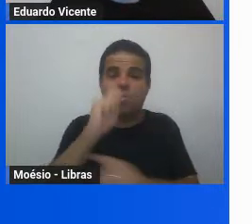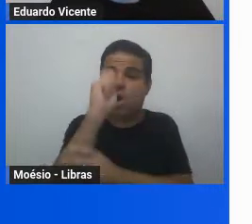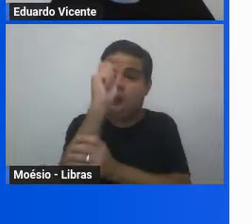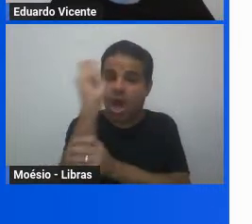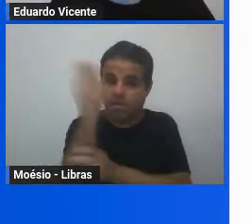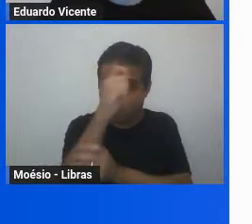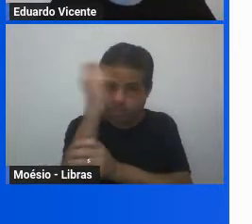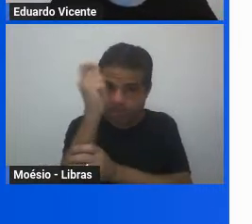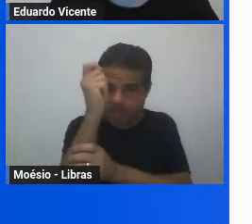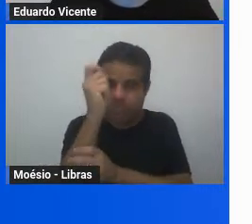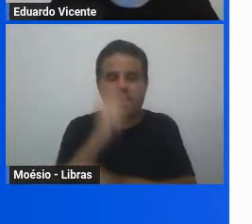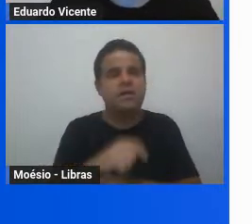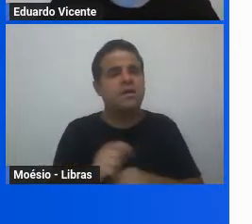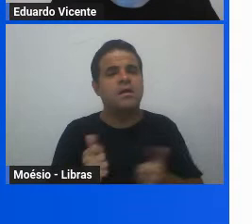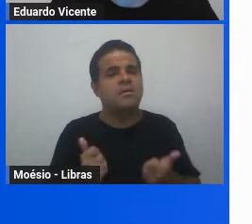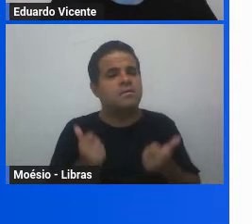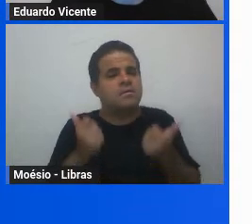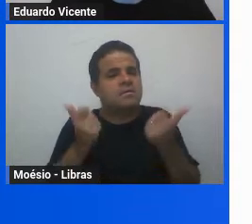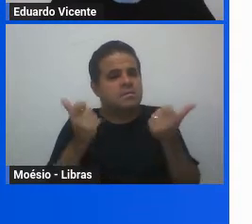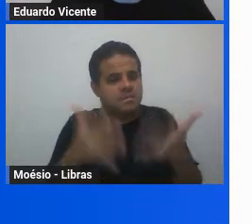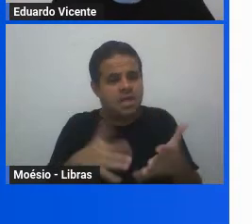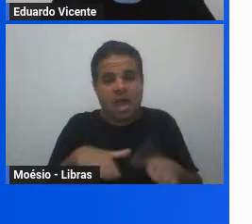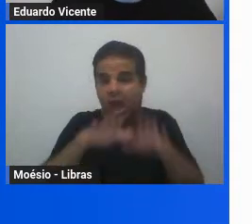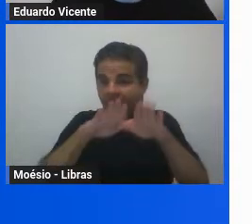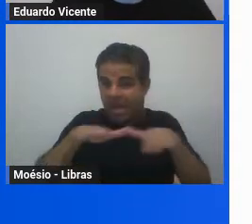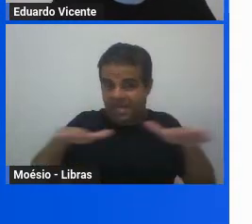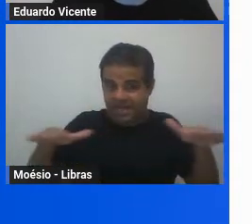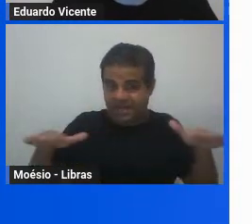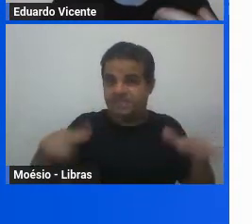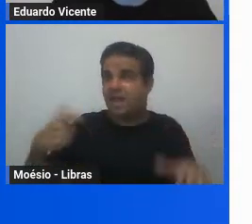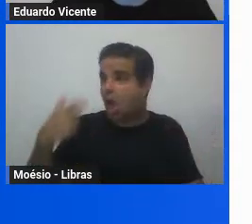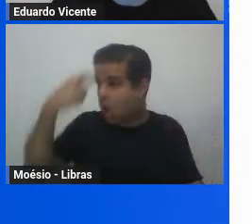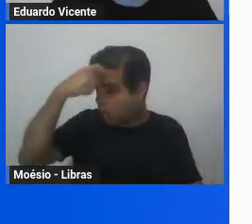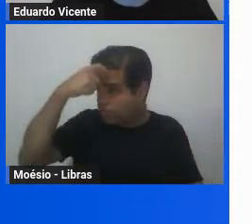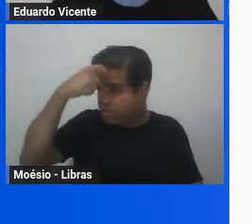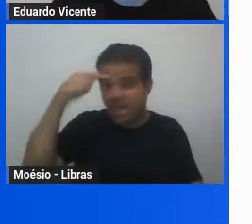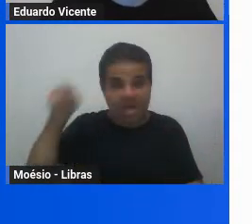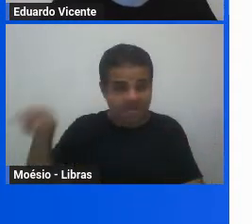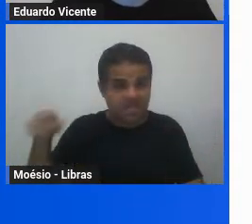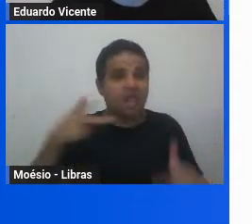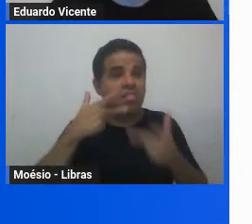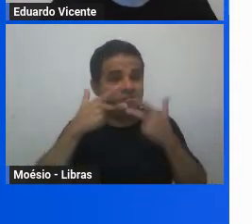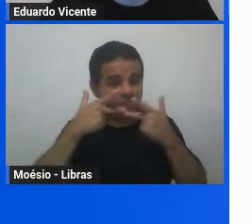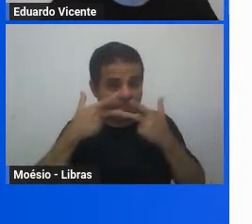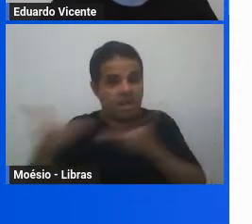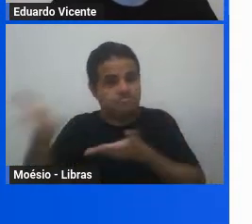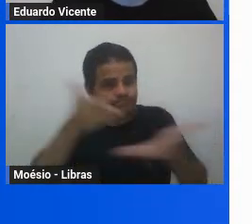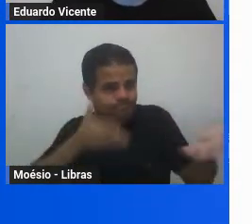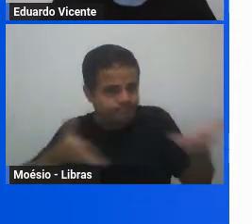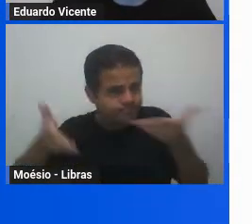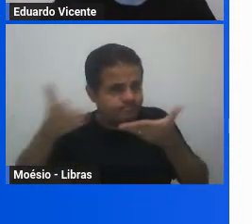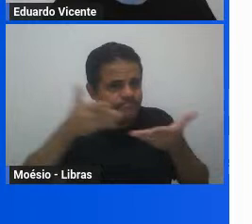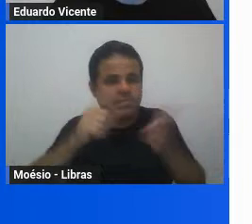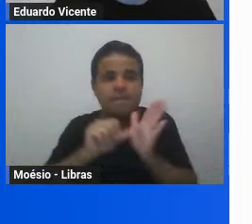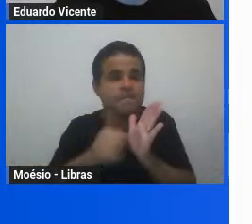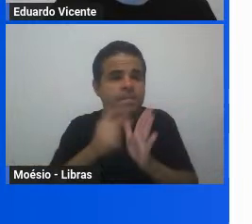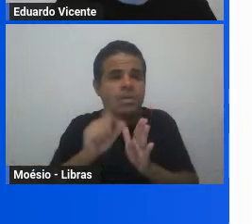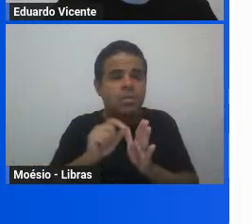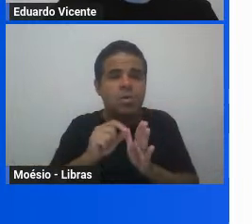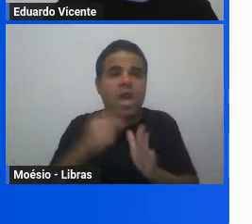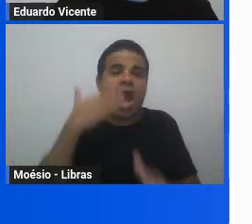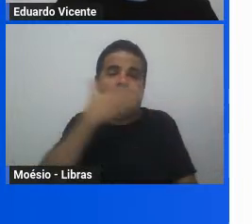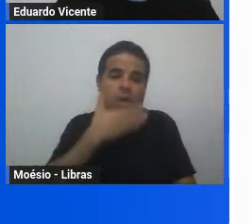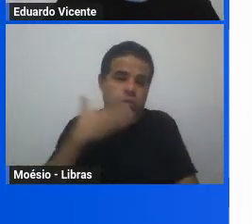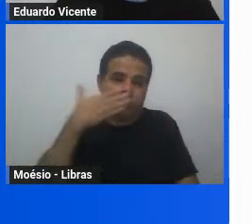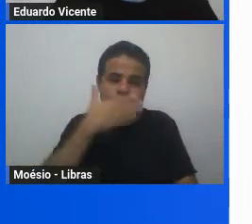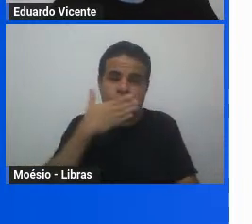uma hipoglicemia moderada, que a criança está consciente, está falando, está interagindo, a primeira coisa é ingerir açúcar. Ah, mas